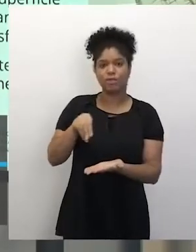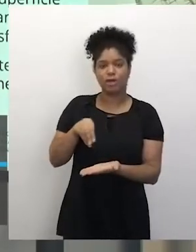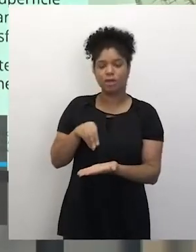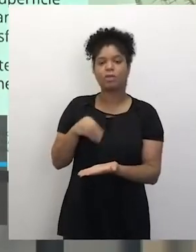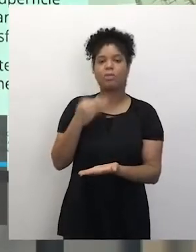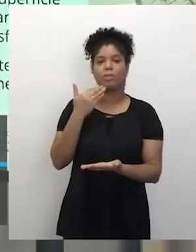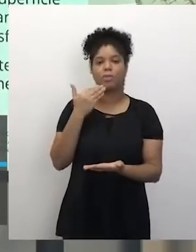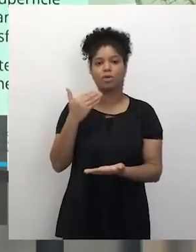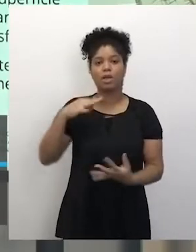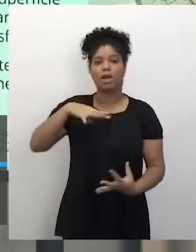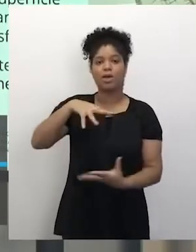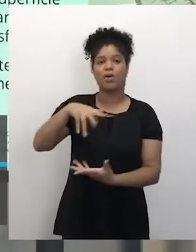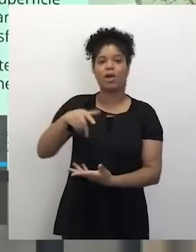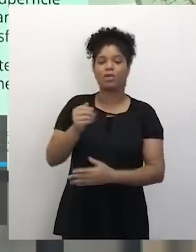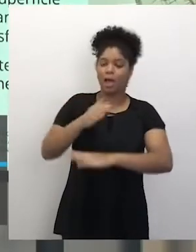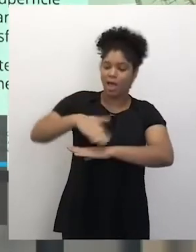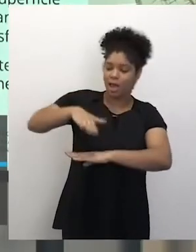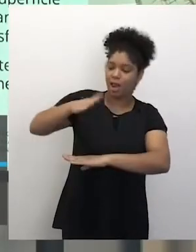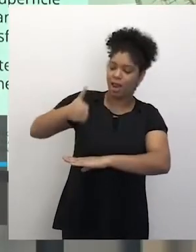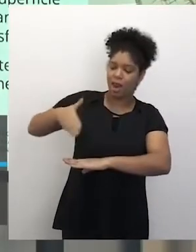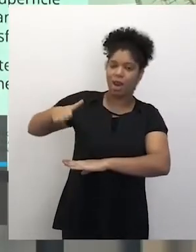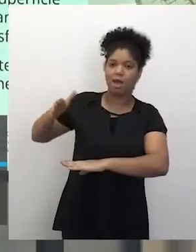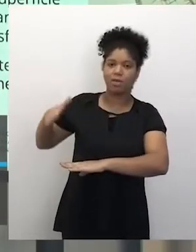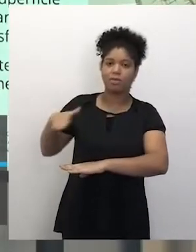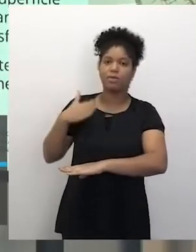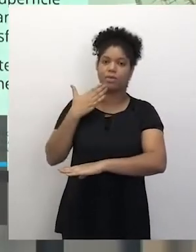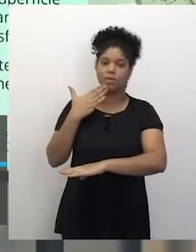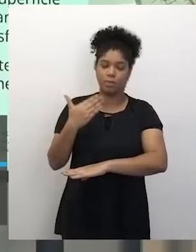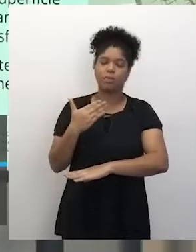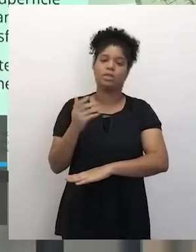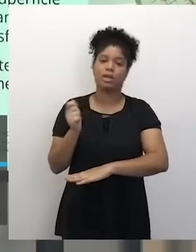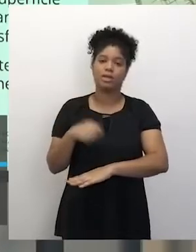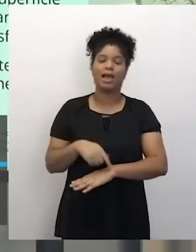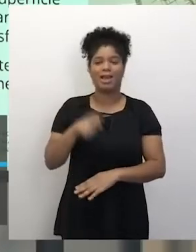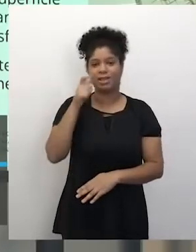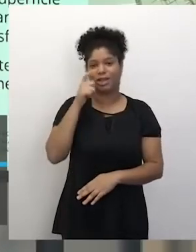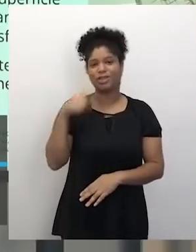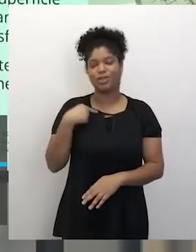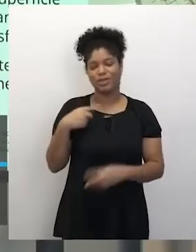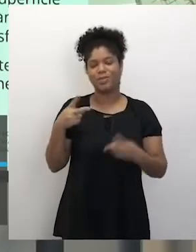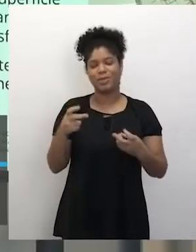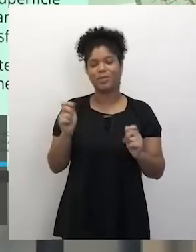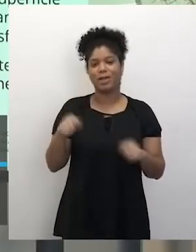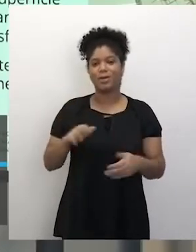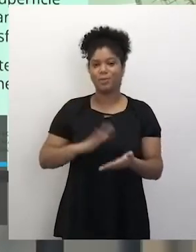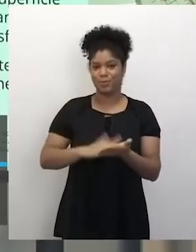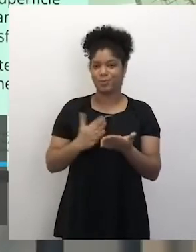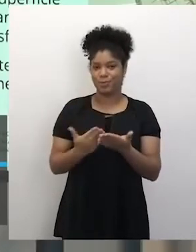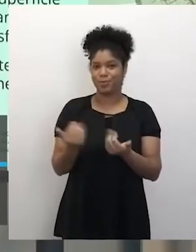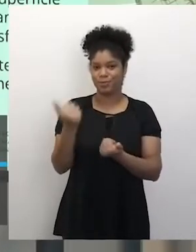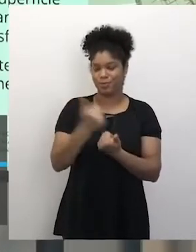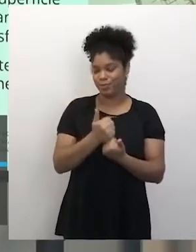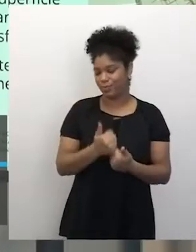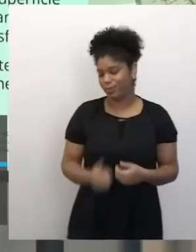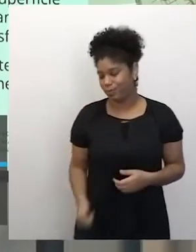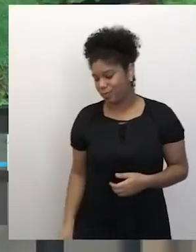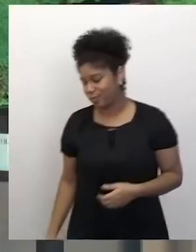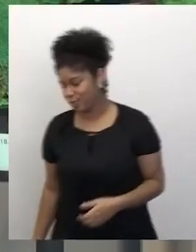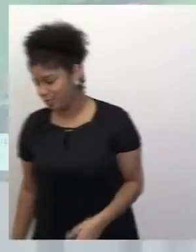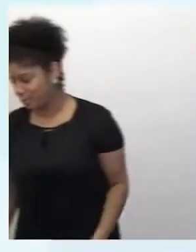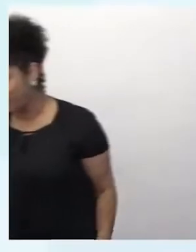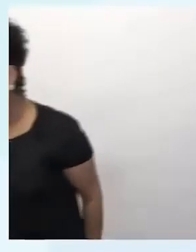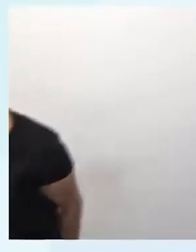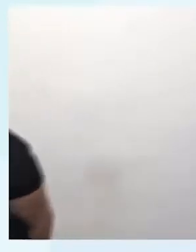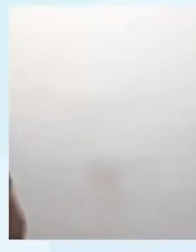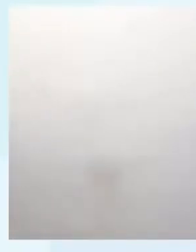que mostram relevo, que é muito interessante a gente também estar observando. Vamos lá para a próxima tela.